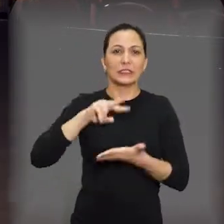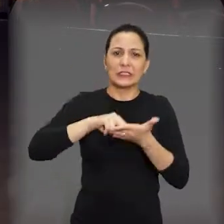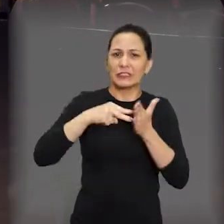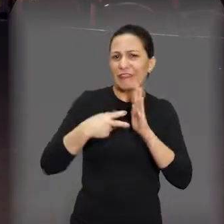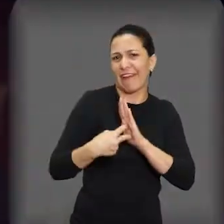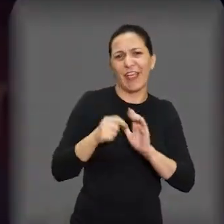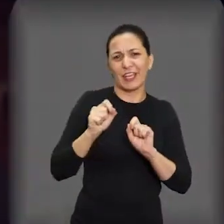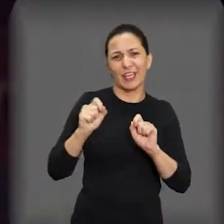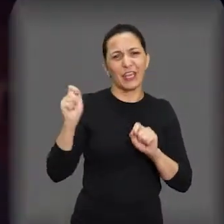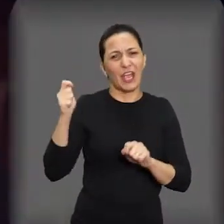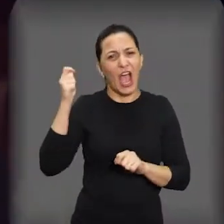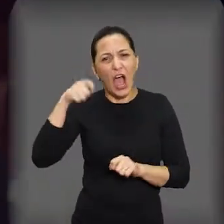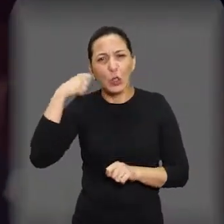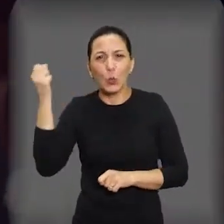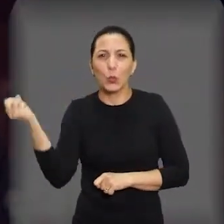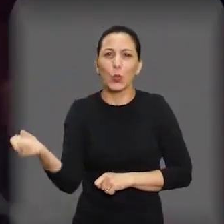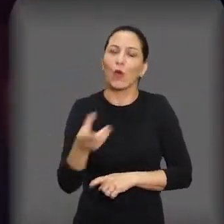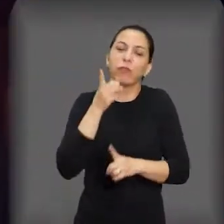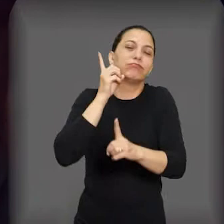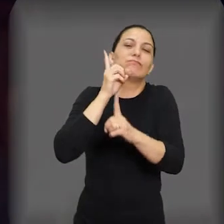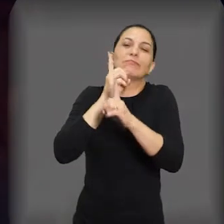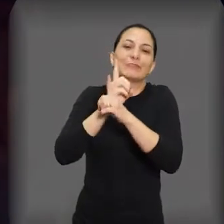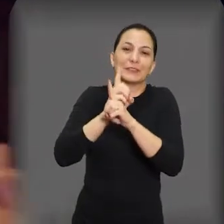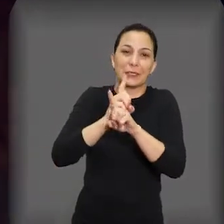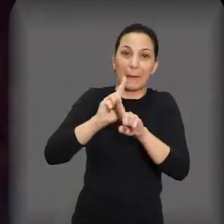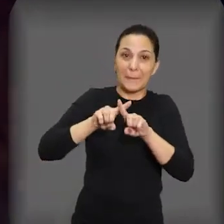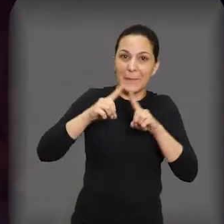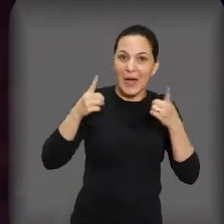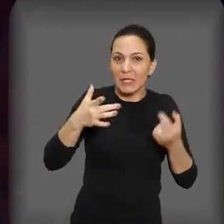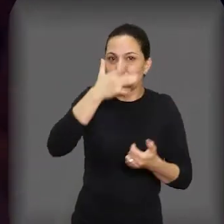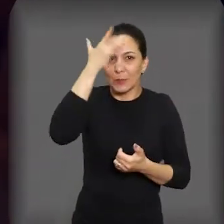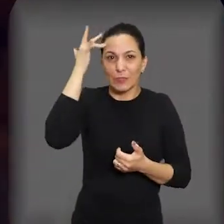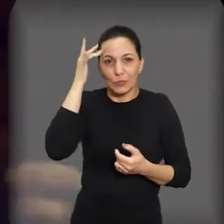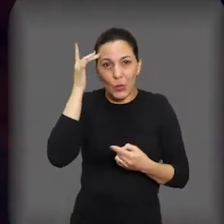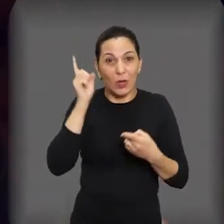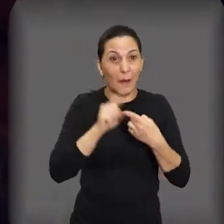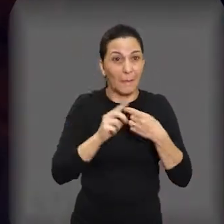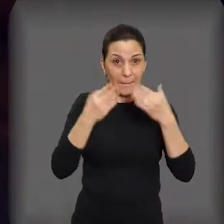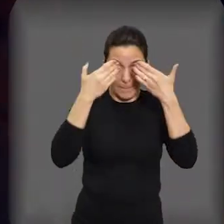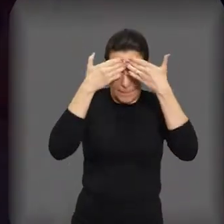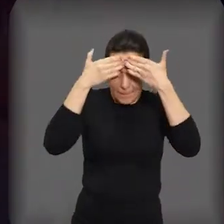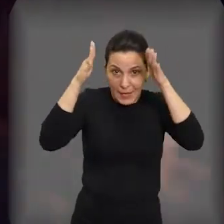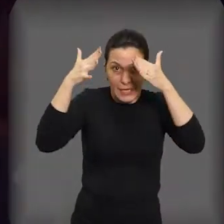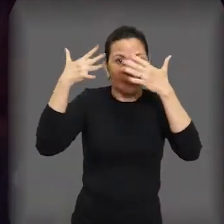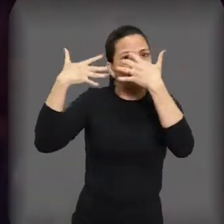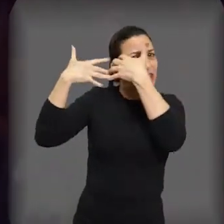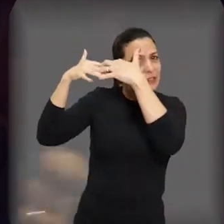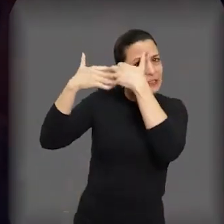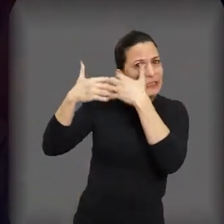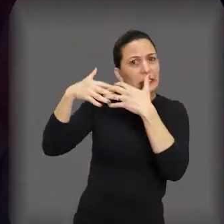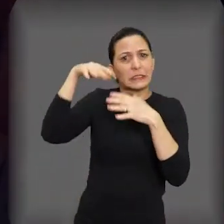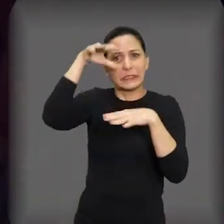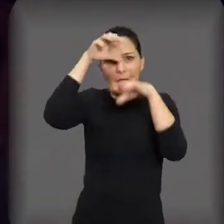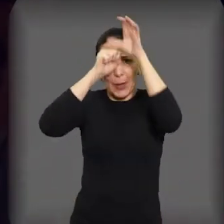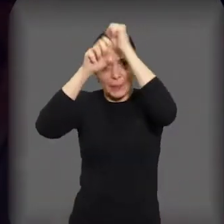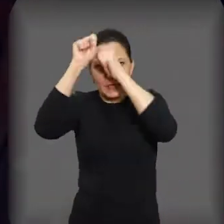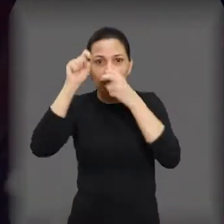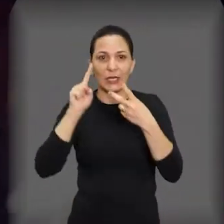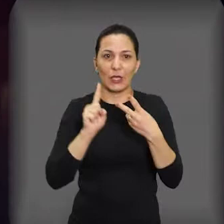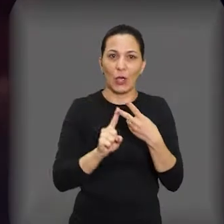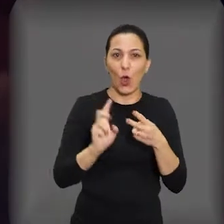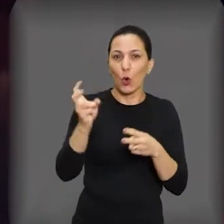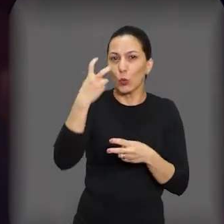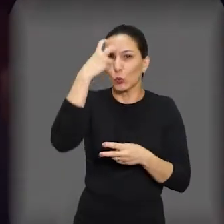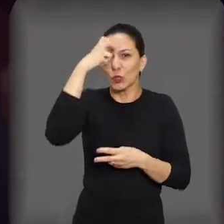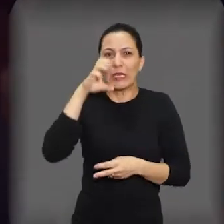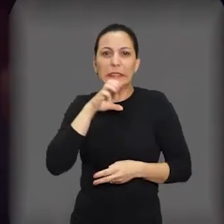ambientes não necessariamente vai surgir novos artistas, mas pessoas que vão aprender a ter uma crítica, vão